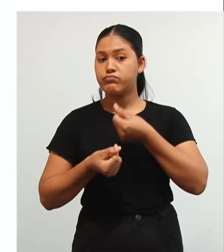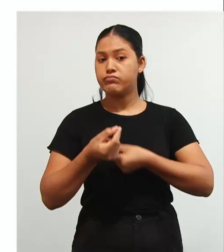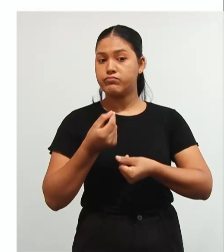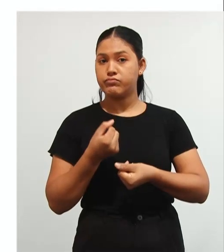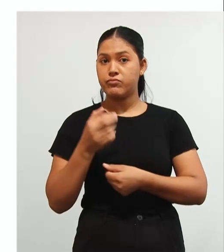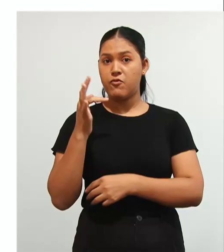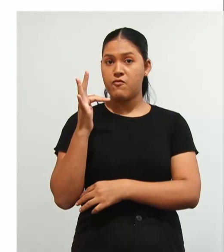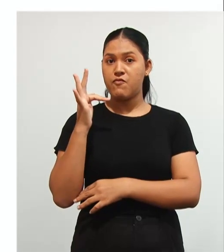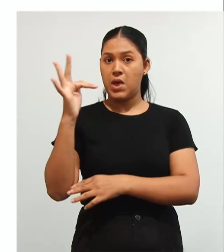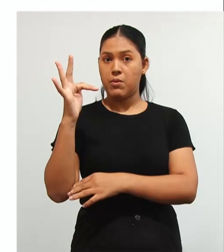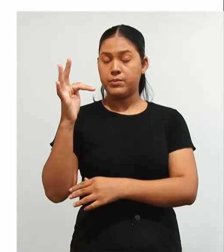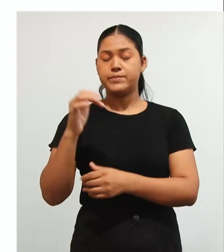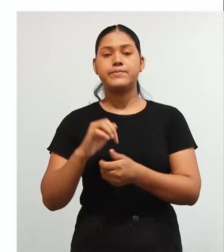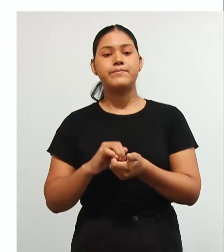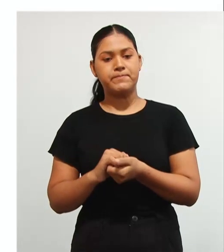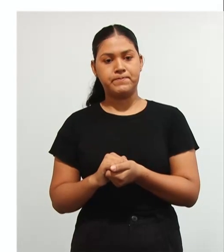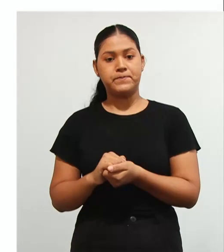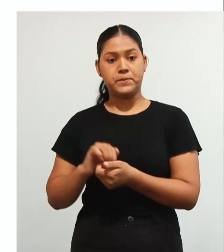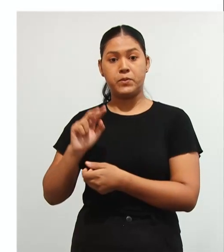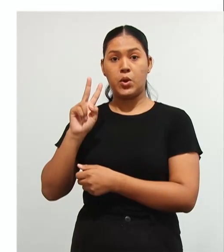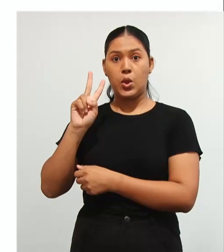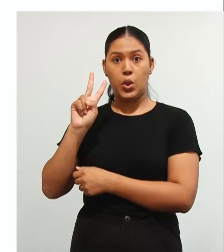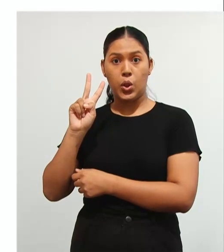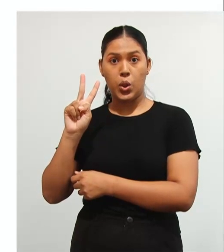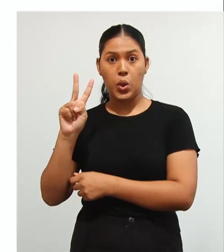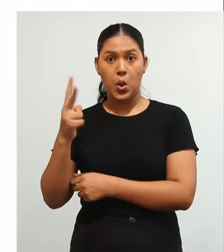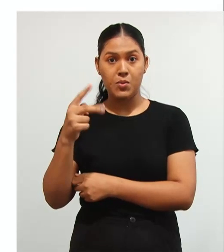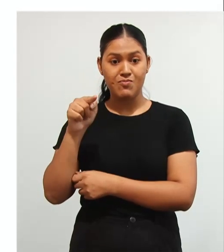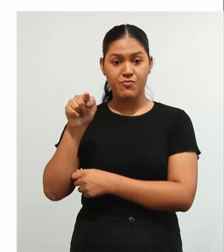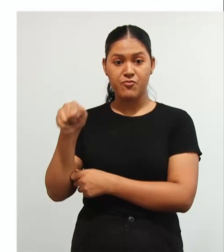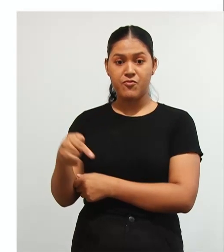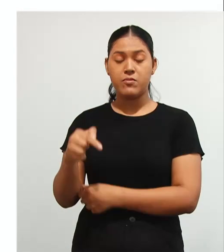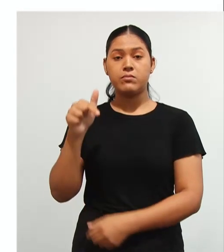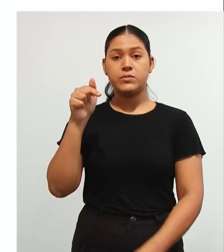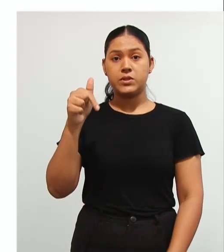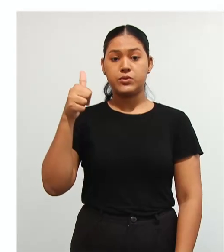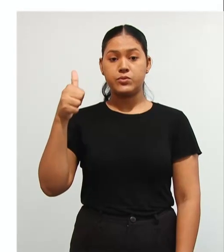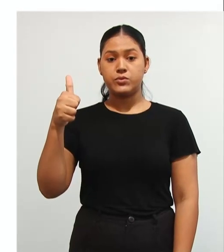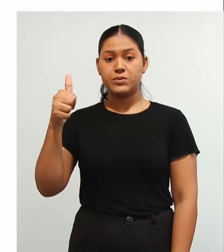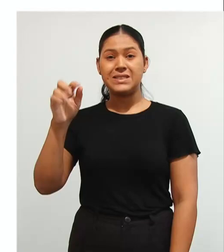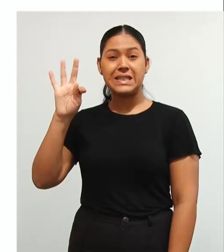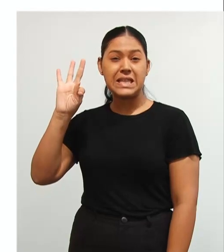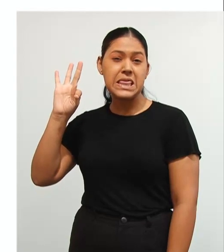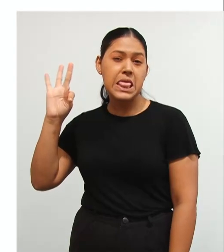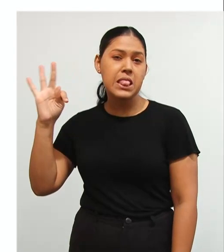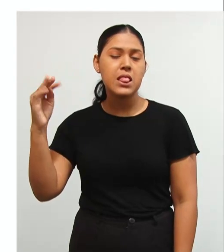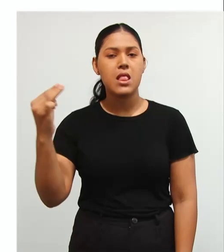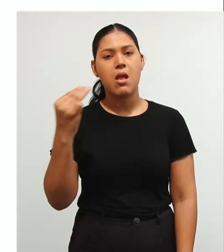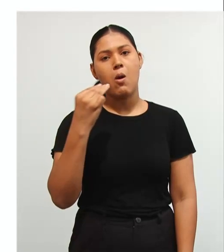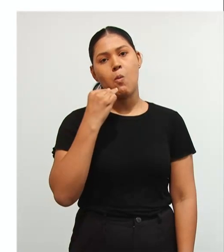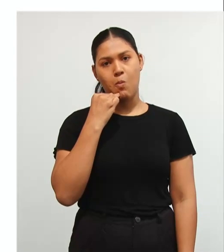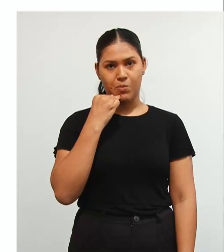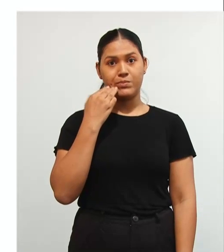trilhões. Aí a gente vê que 1 trilhão ficou em juros e amortização da dívida.